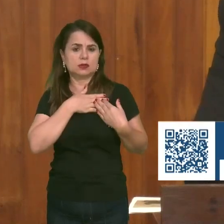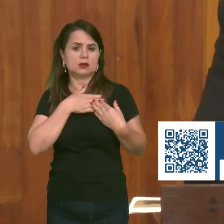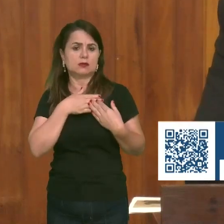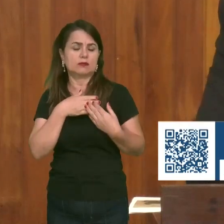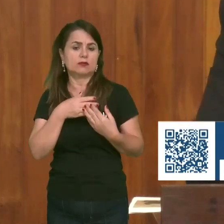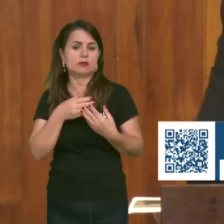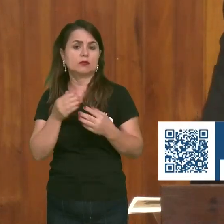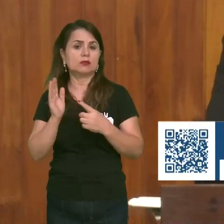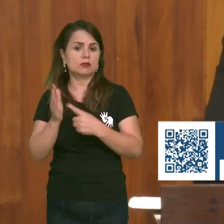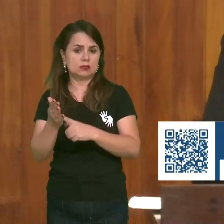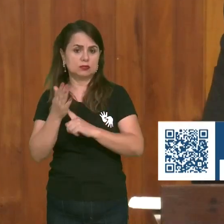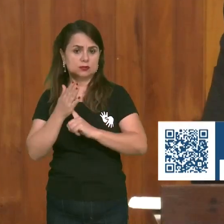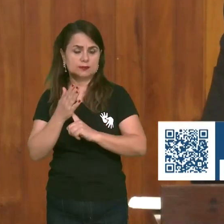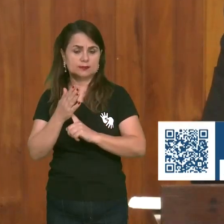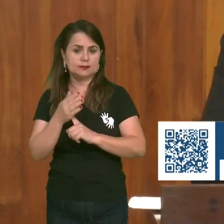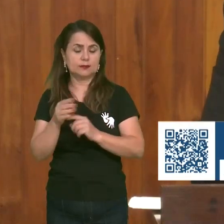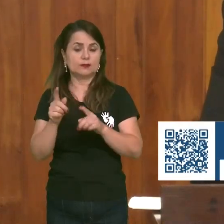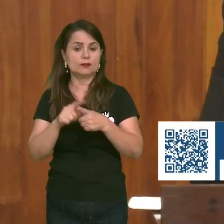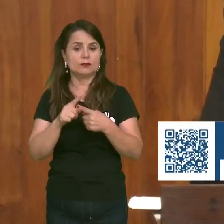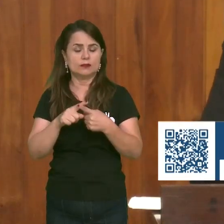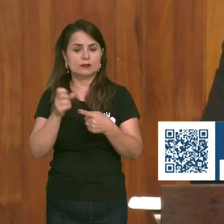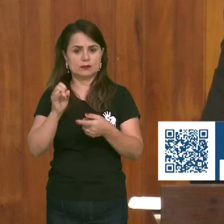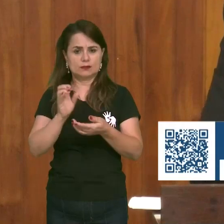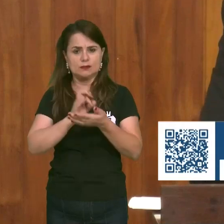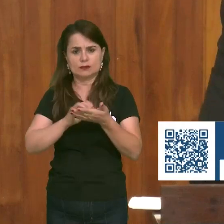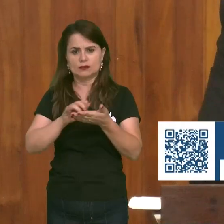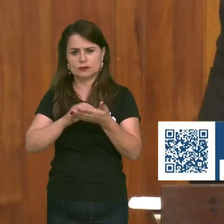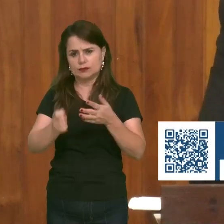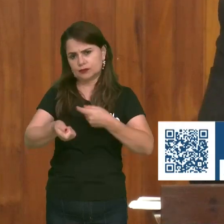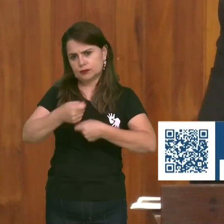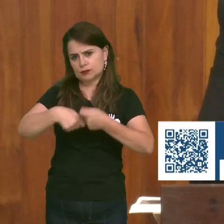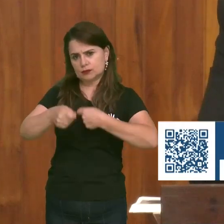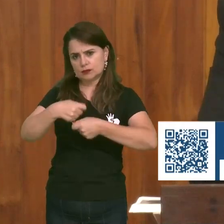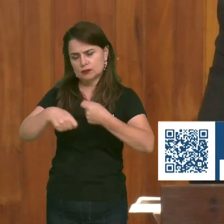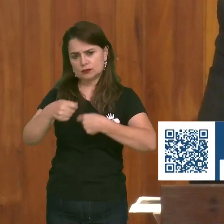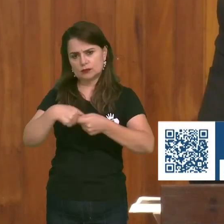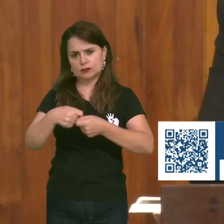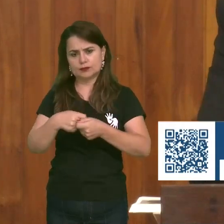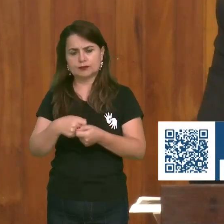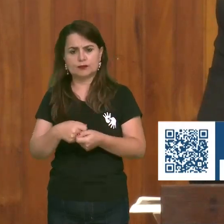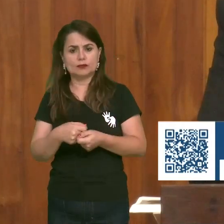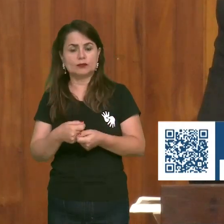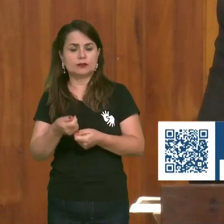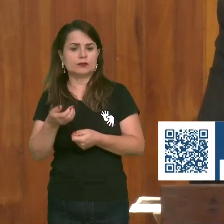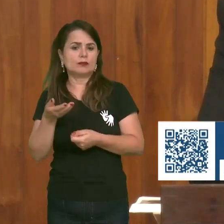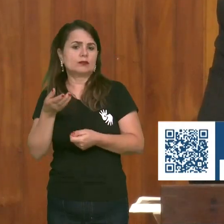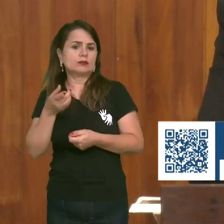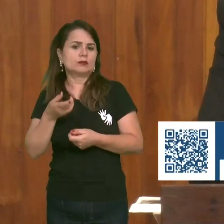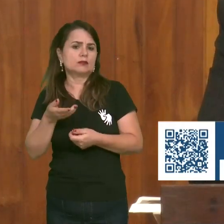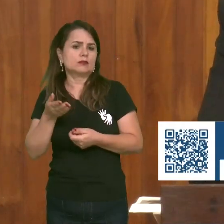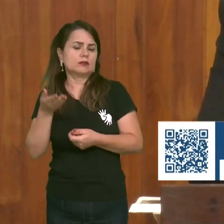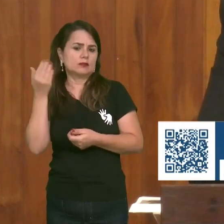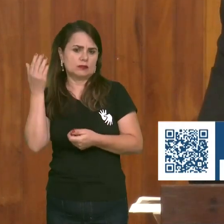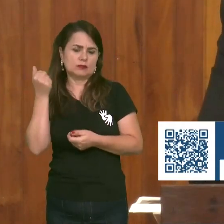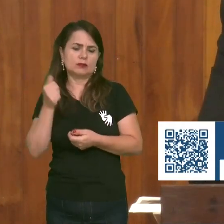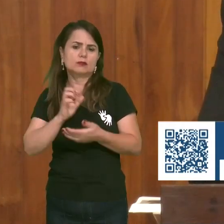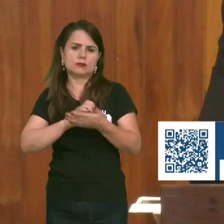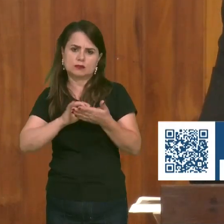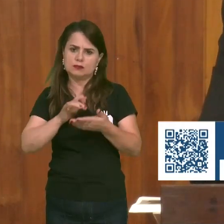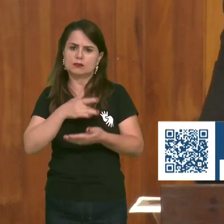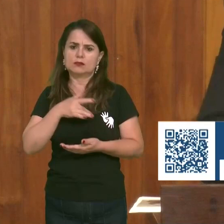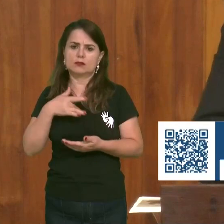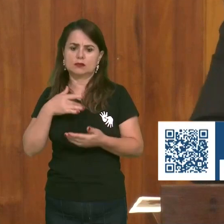anúncio porque se depender do secretário de administração que até ontem era secretário de saúde o incompetente absurdo